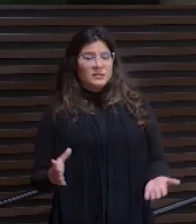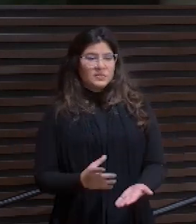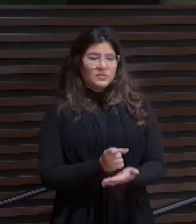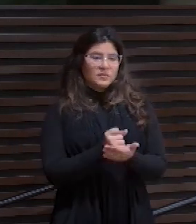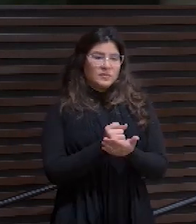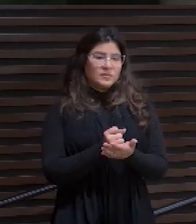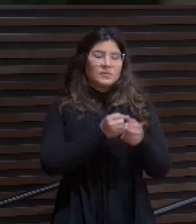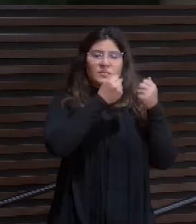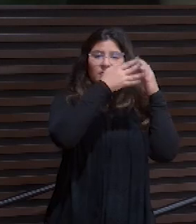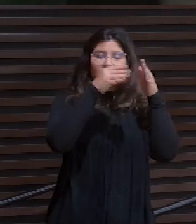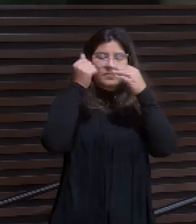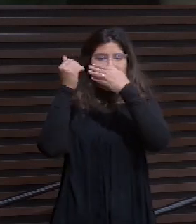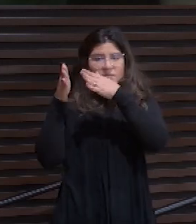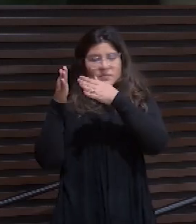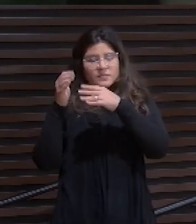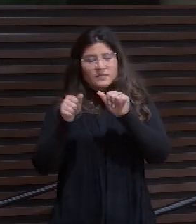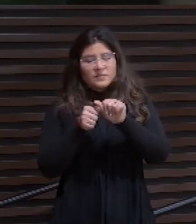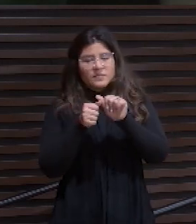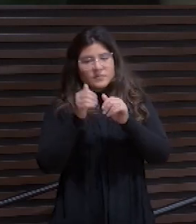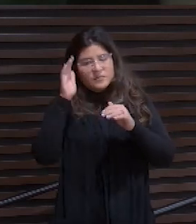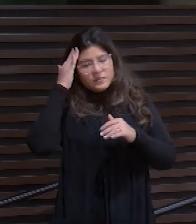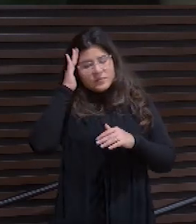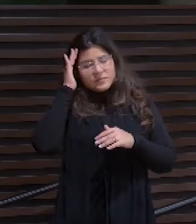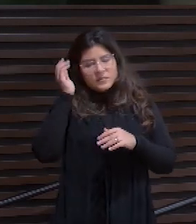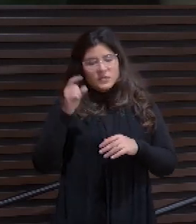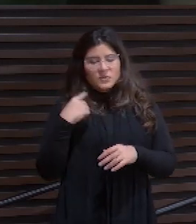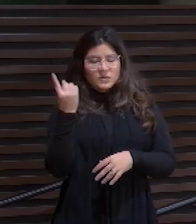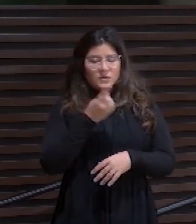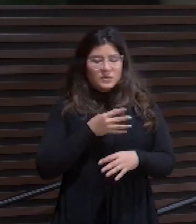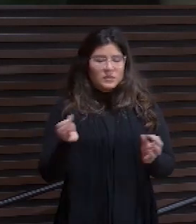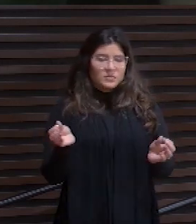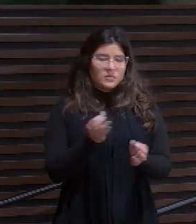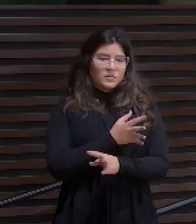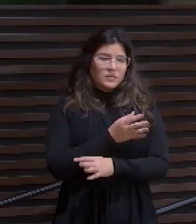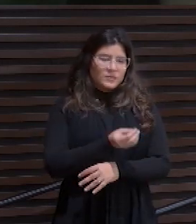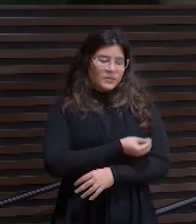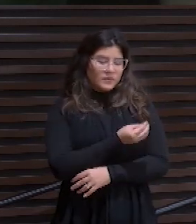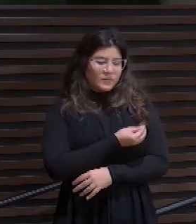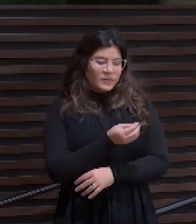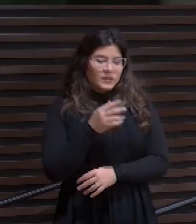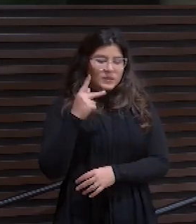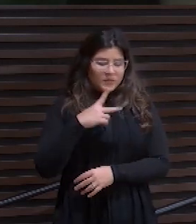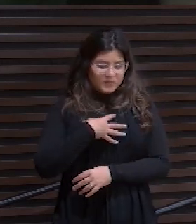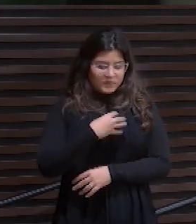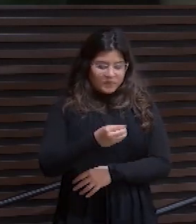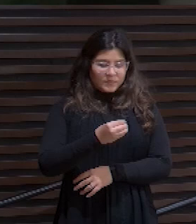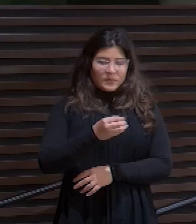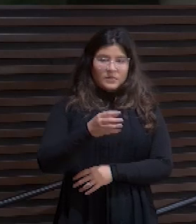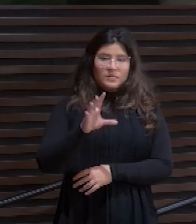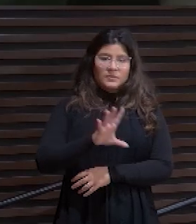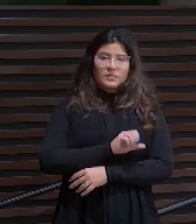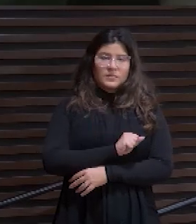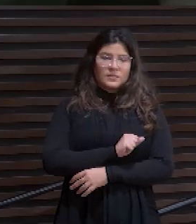fez entender que o Senhor nos fez novas criaturas no Teu Filho amado. Senhor, graças a Deus, Senhor, obrigado por tão grande